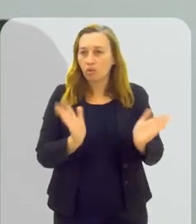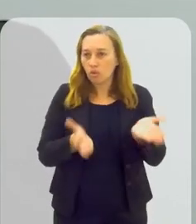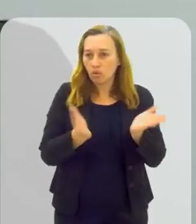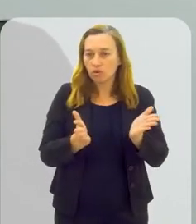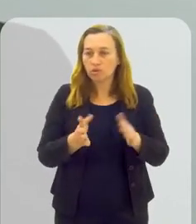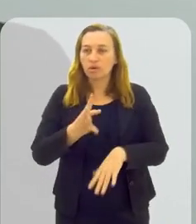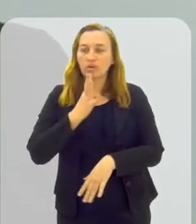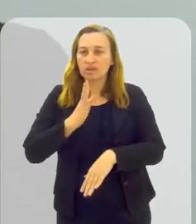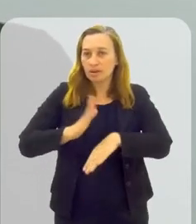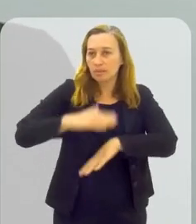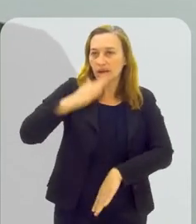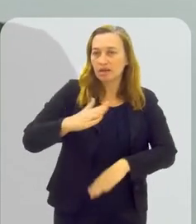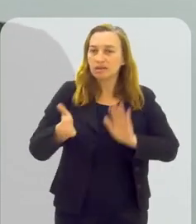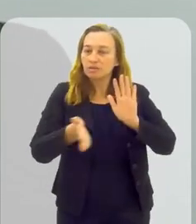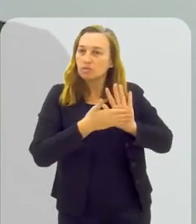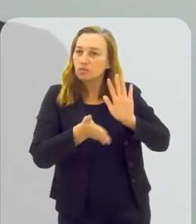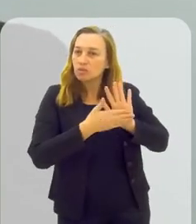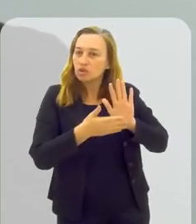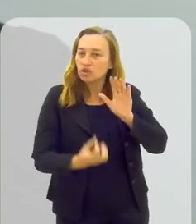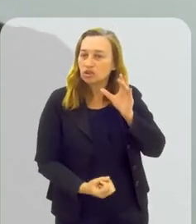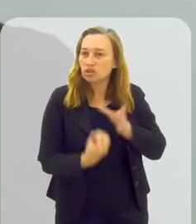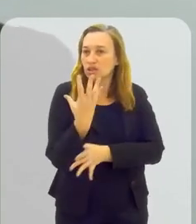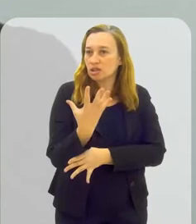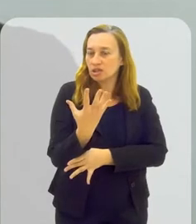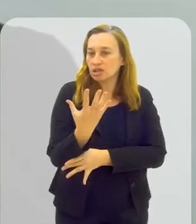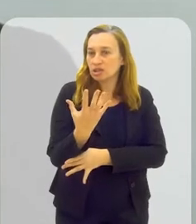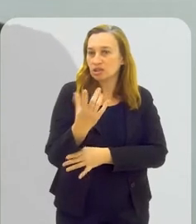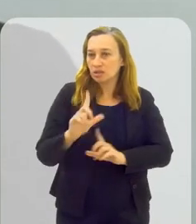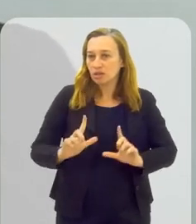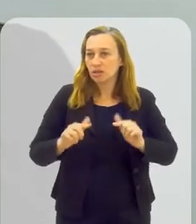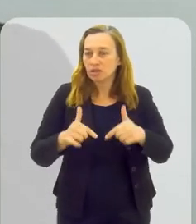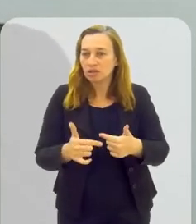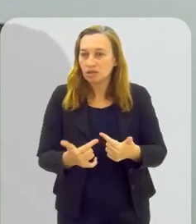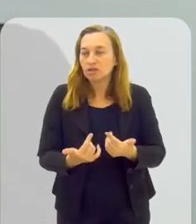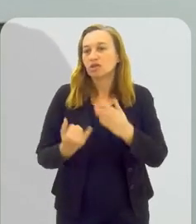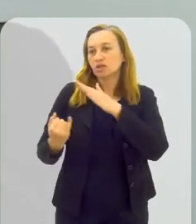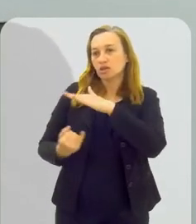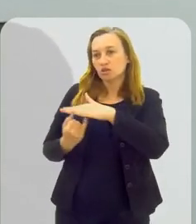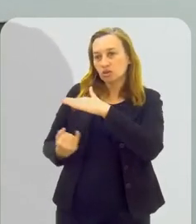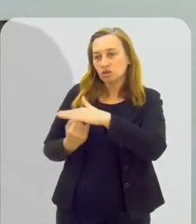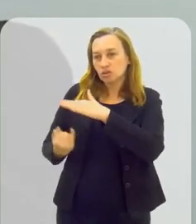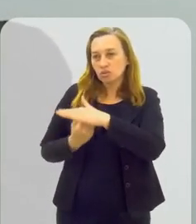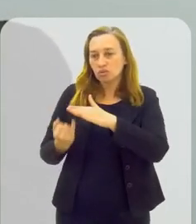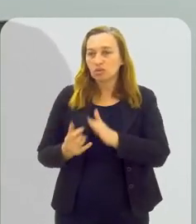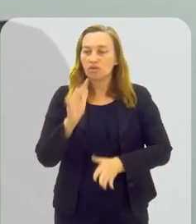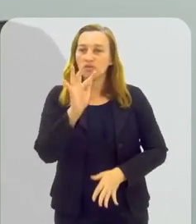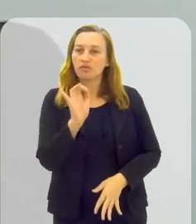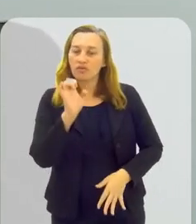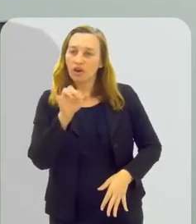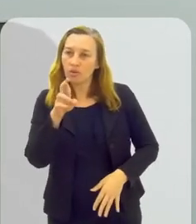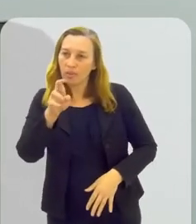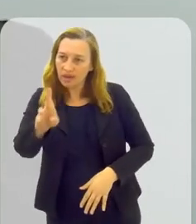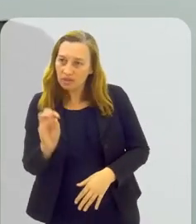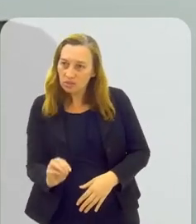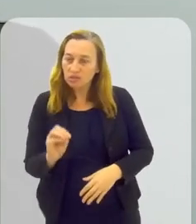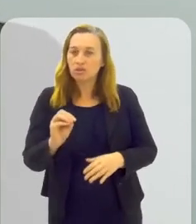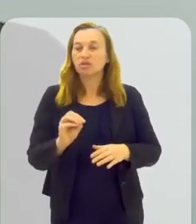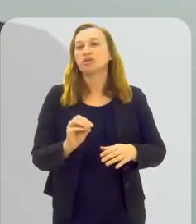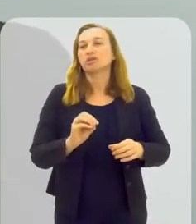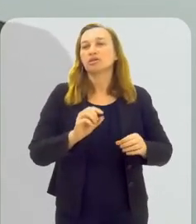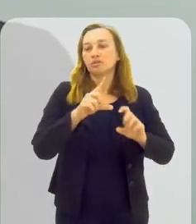hoje vai mergulhar para conhecer um pouco mais sobre a proposta de criação e as ações que o Instituto pecorcio de sustentabilidade